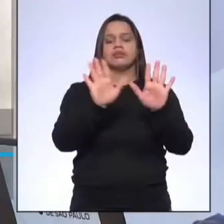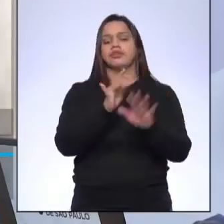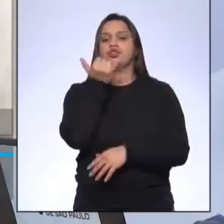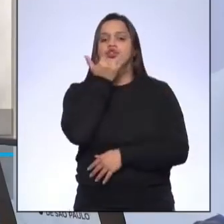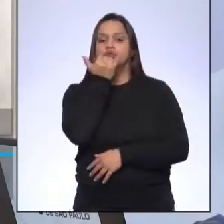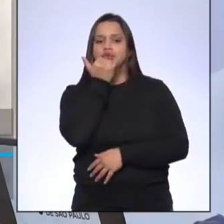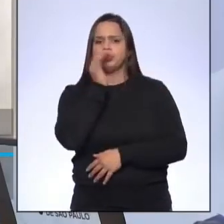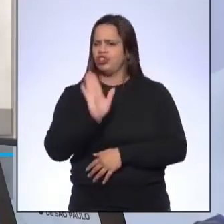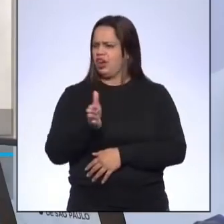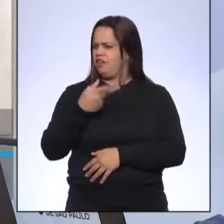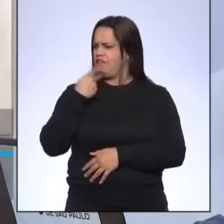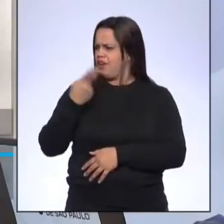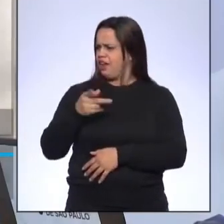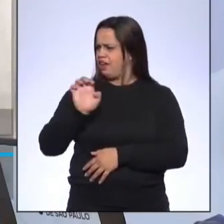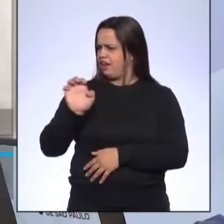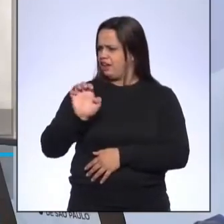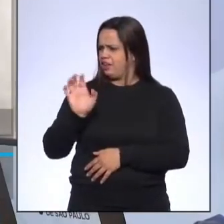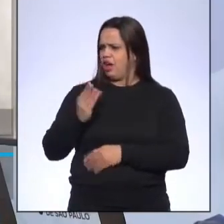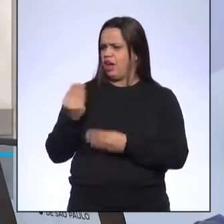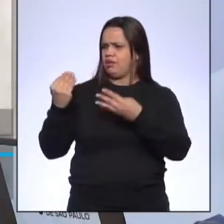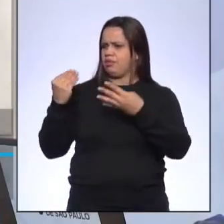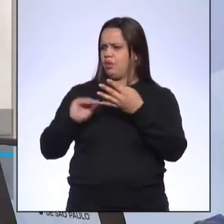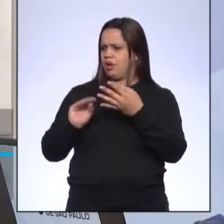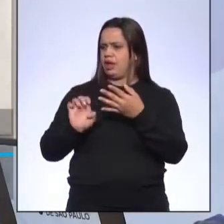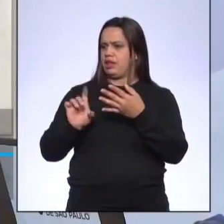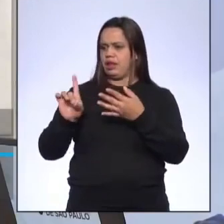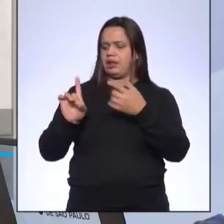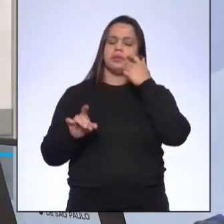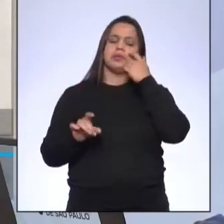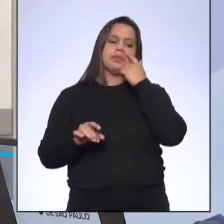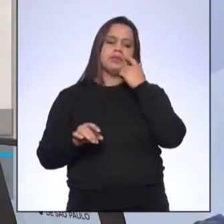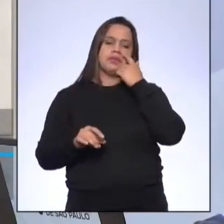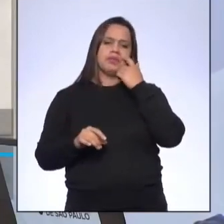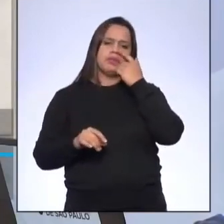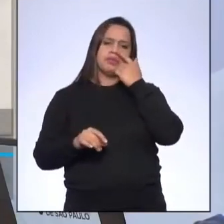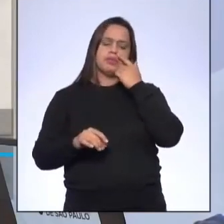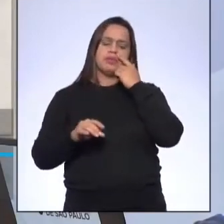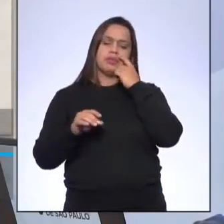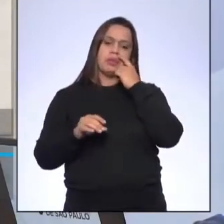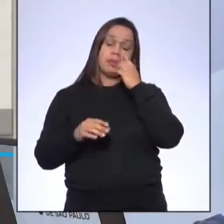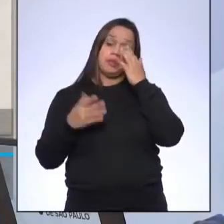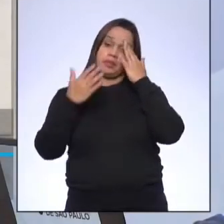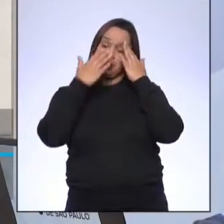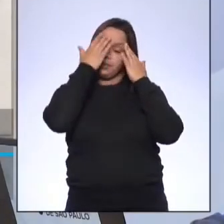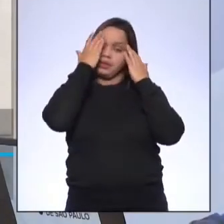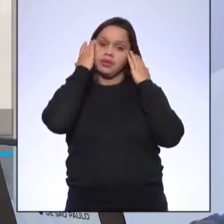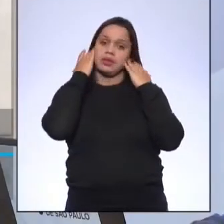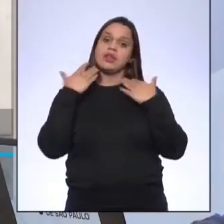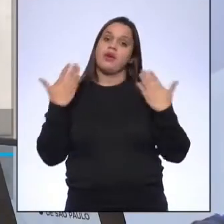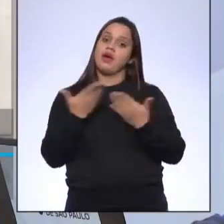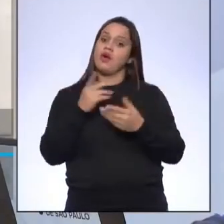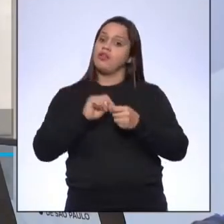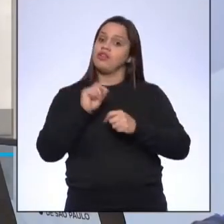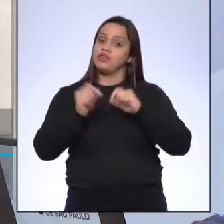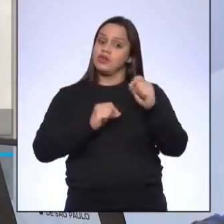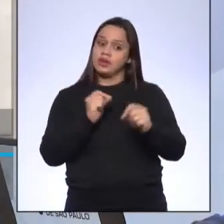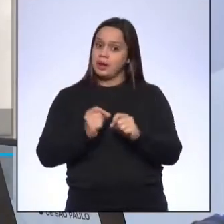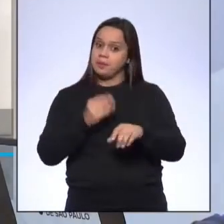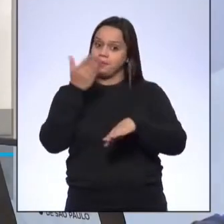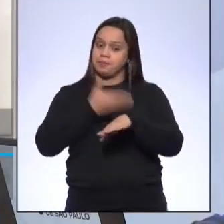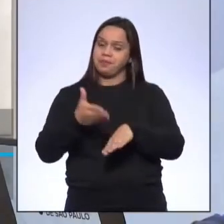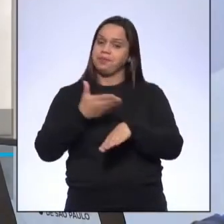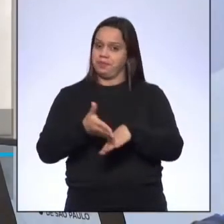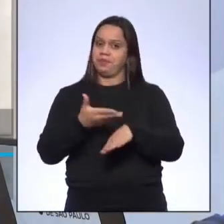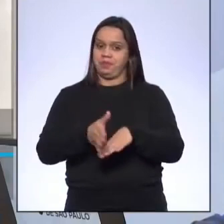já falei do E, né? Se o verbo termina com E, acrescento ED. Então, agora, nós vamos, let's practice, nós vamos